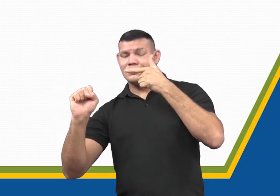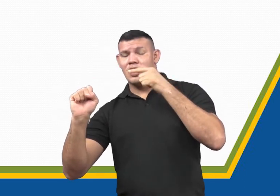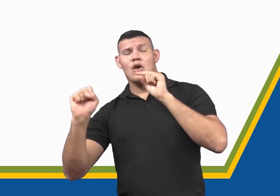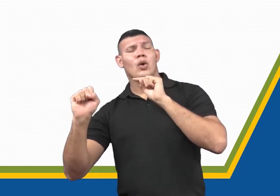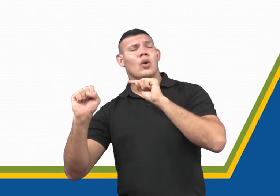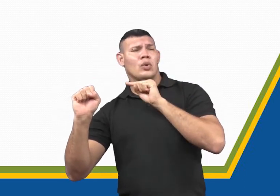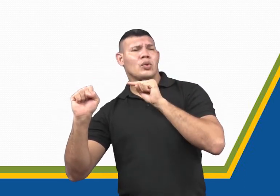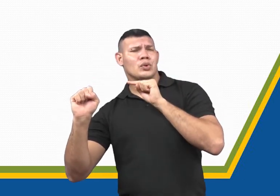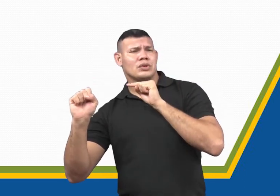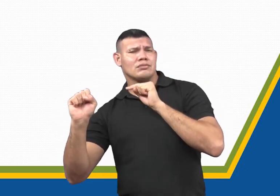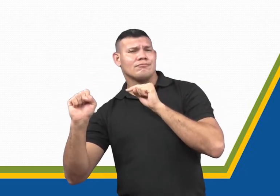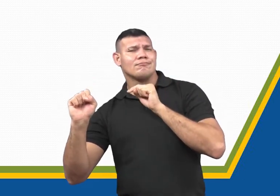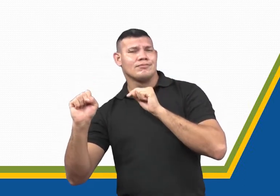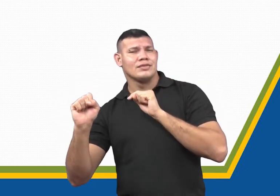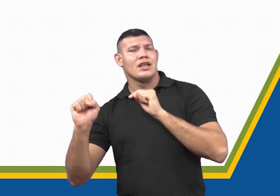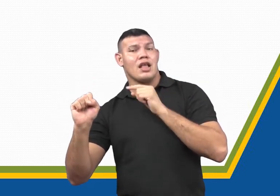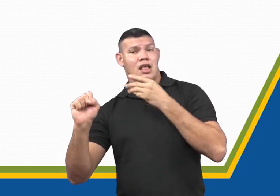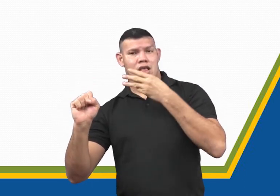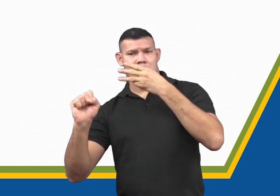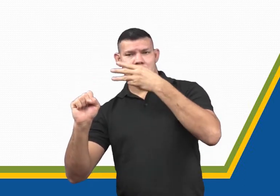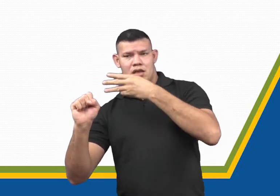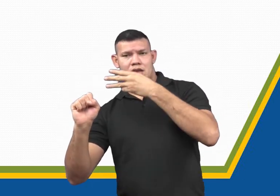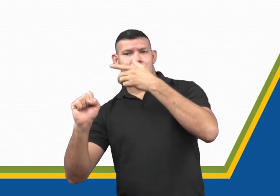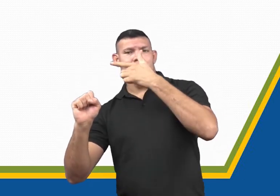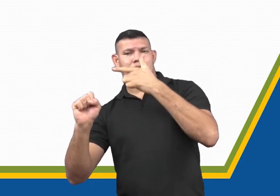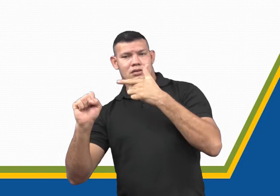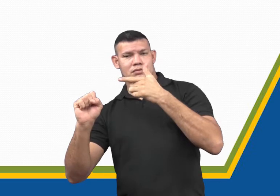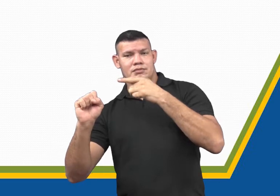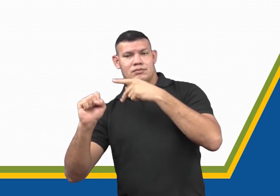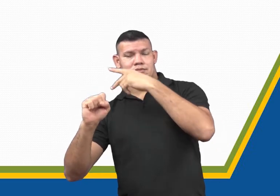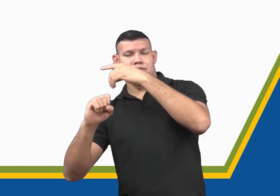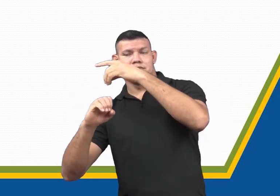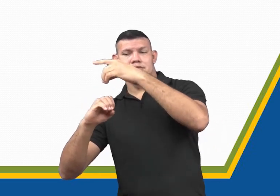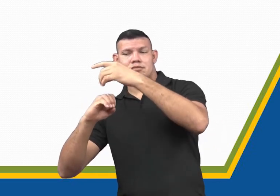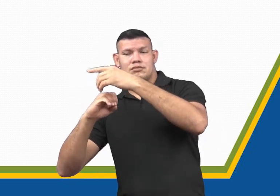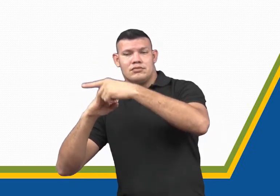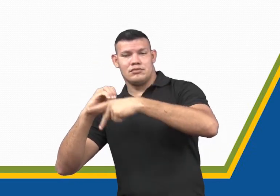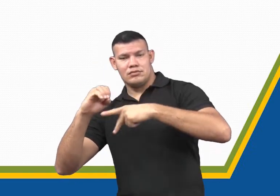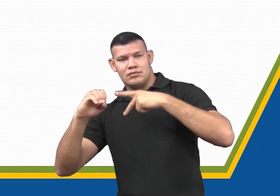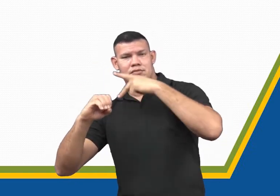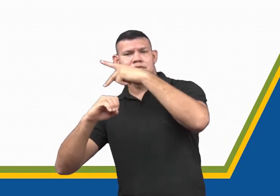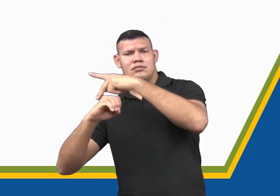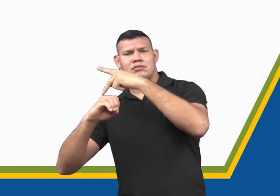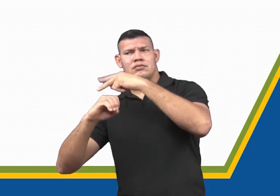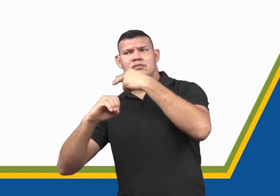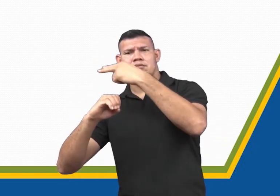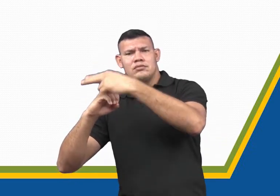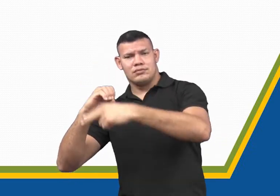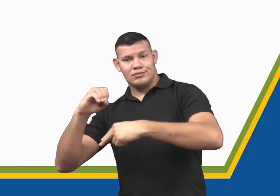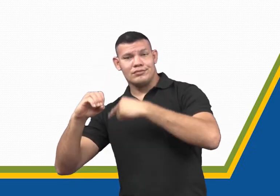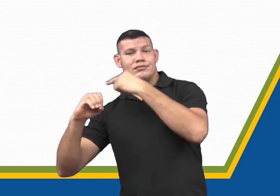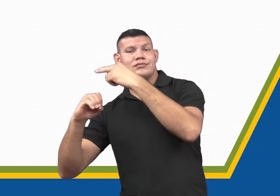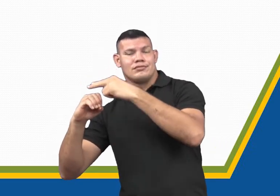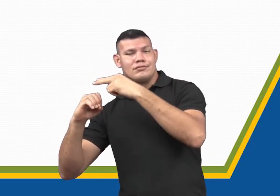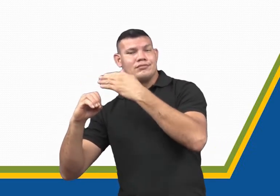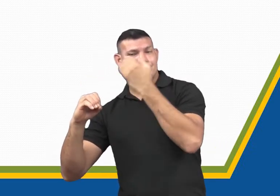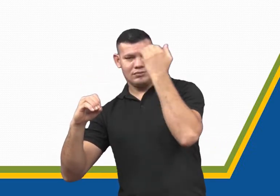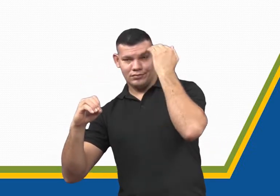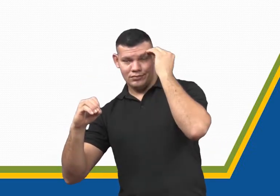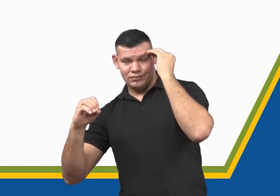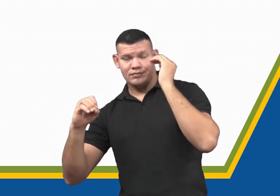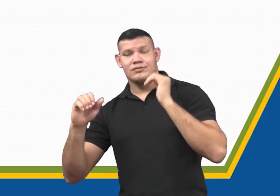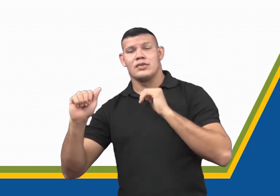esse enxofre ele vai ter 32 prótons e nêutrons. Quando somados no núcleo, nós temos 32 prótons